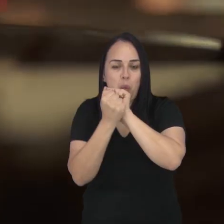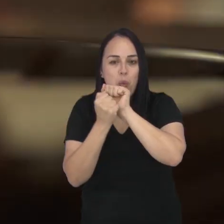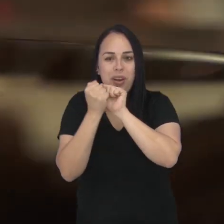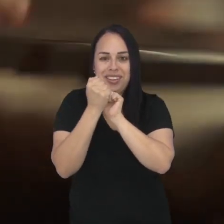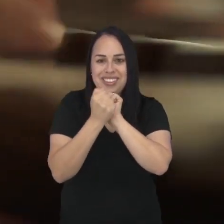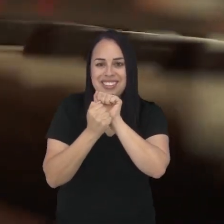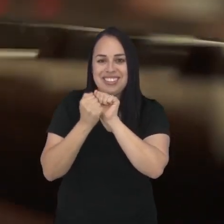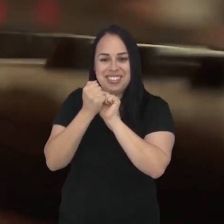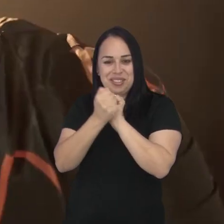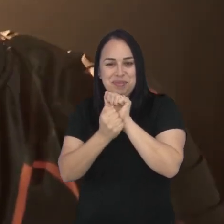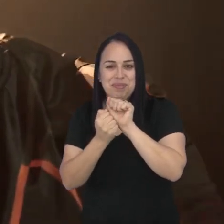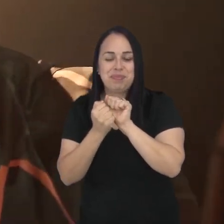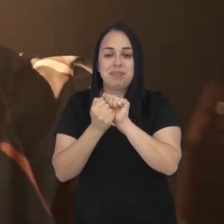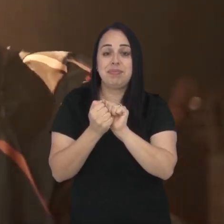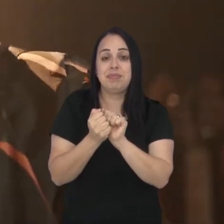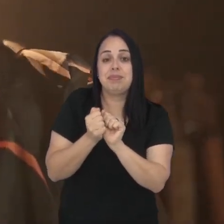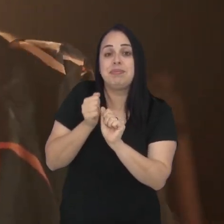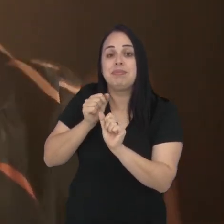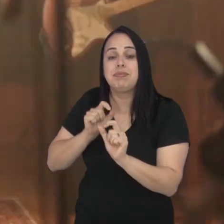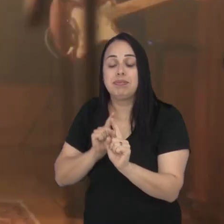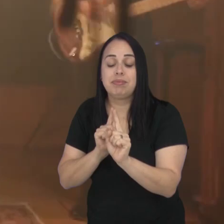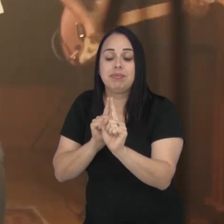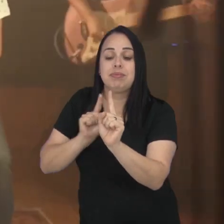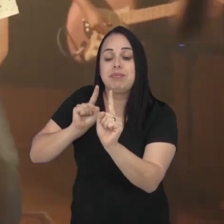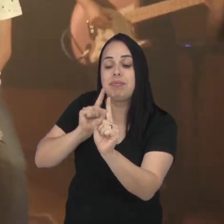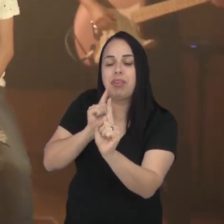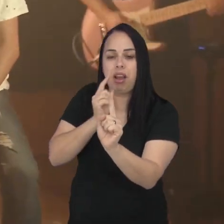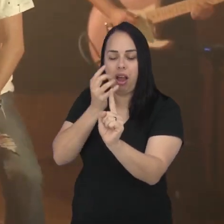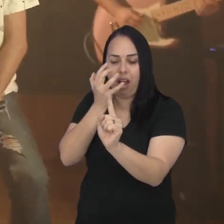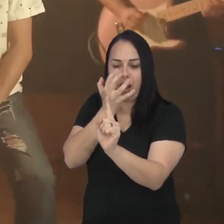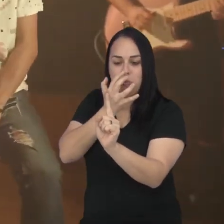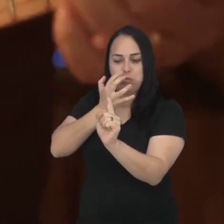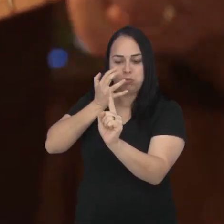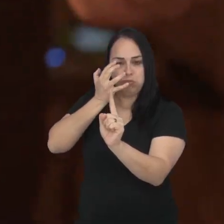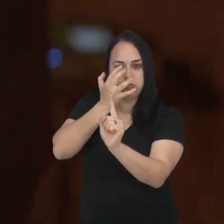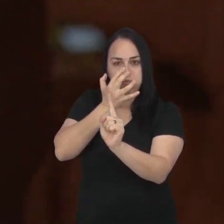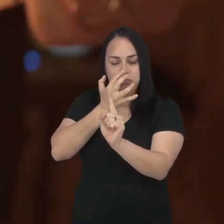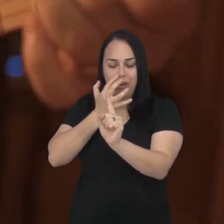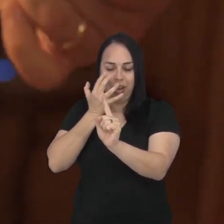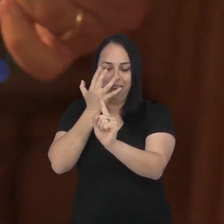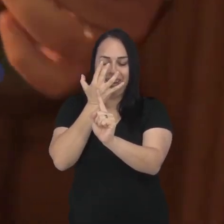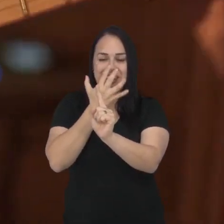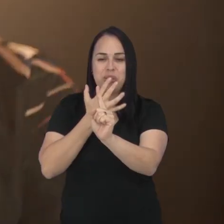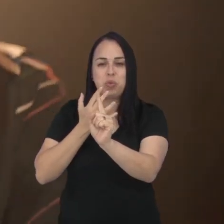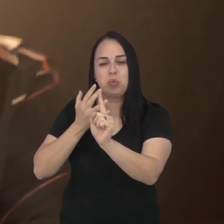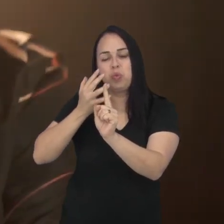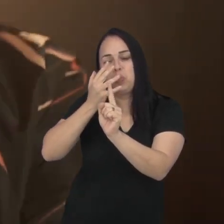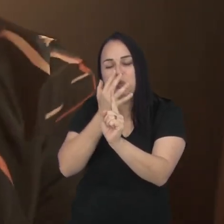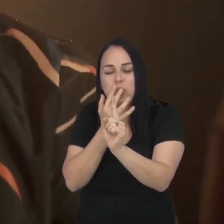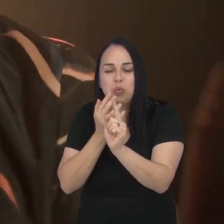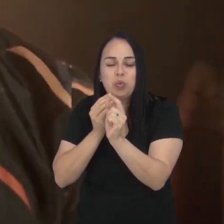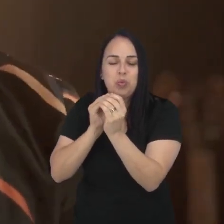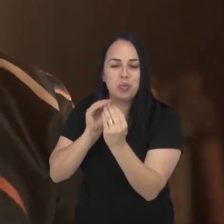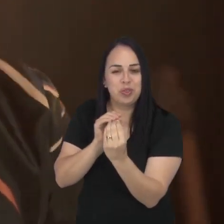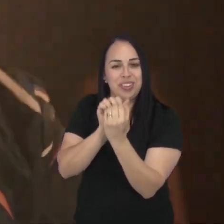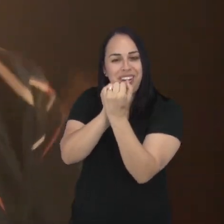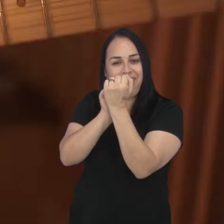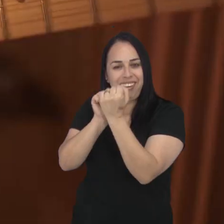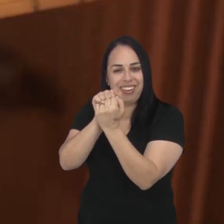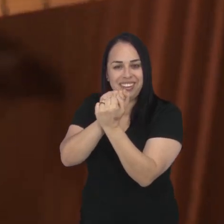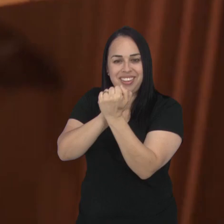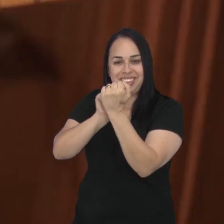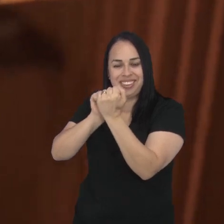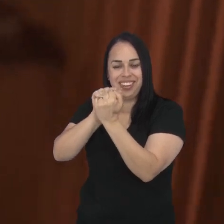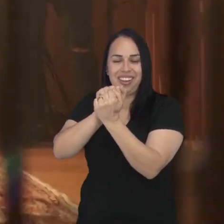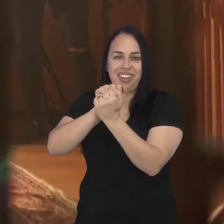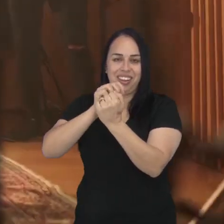tchau. Foi no tchau que eu me apaixonei, no tchau foi que eu te beijei, no tchau que